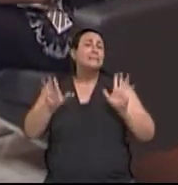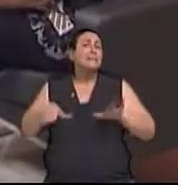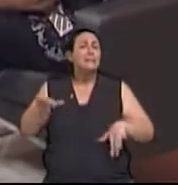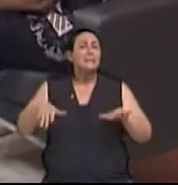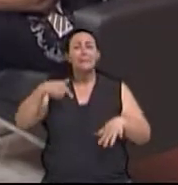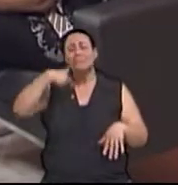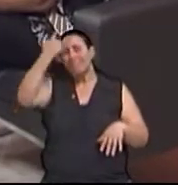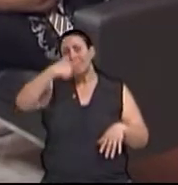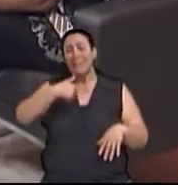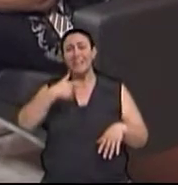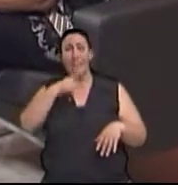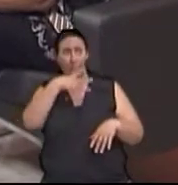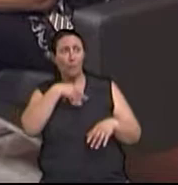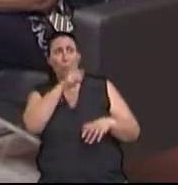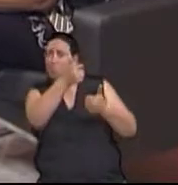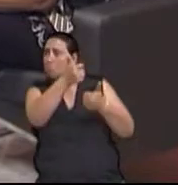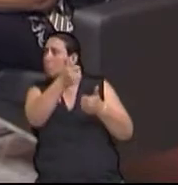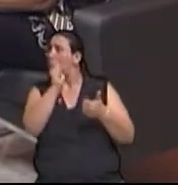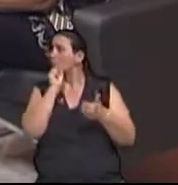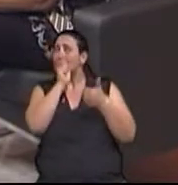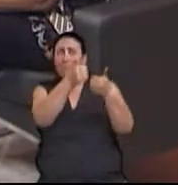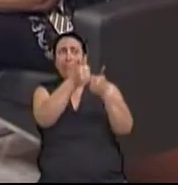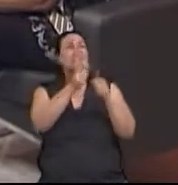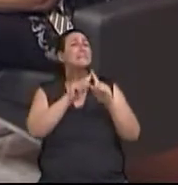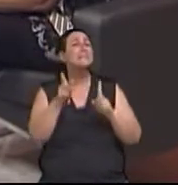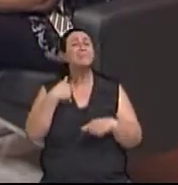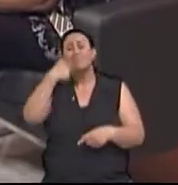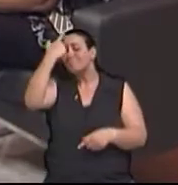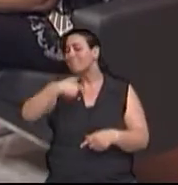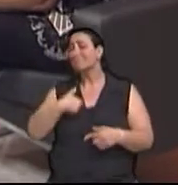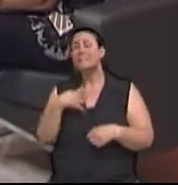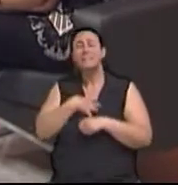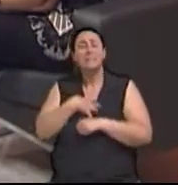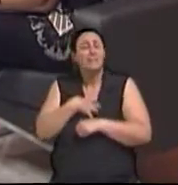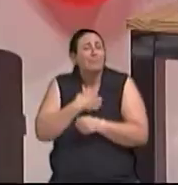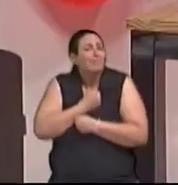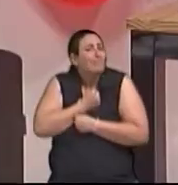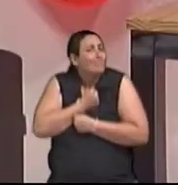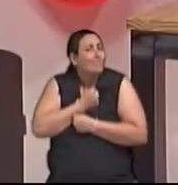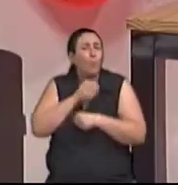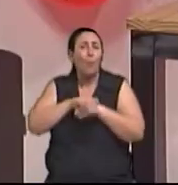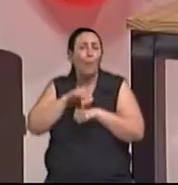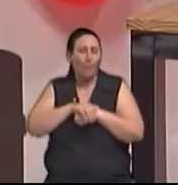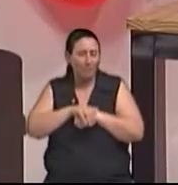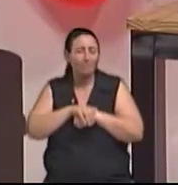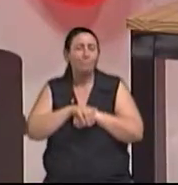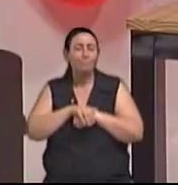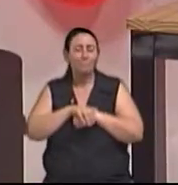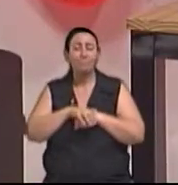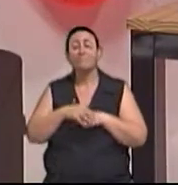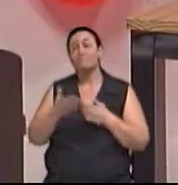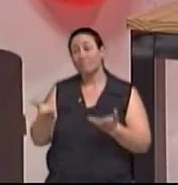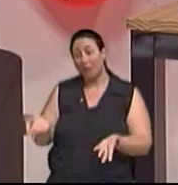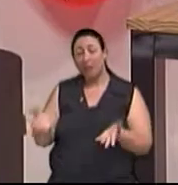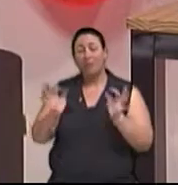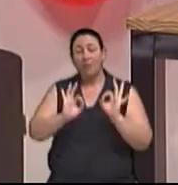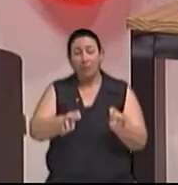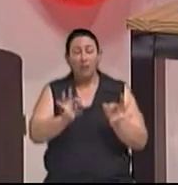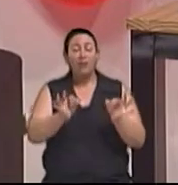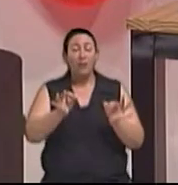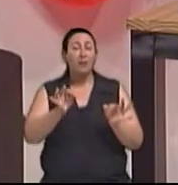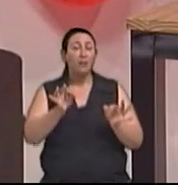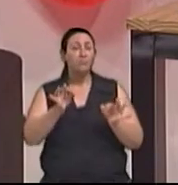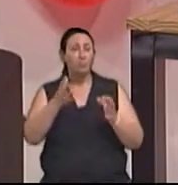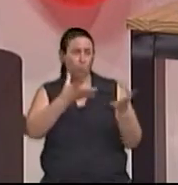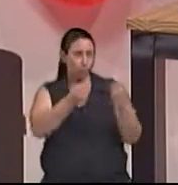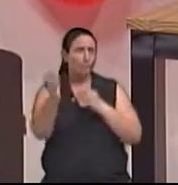os filhos continuam se culpando sim porque precisa olhar assim ó você hoje marido e mulher trabalham